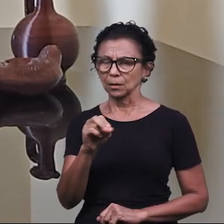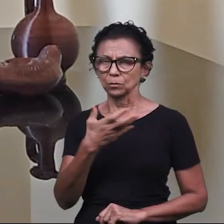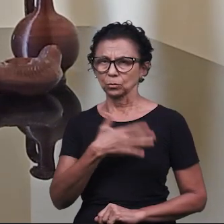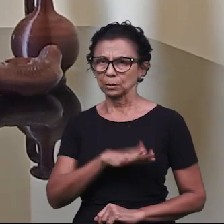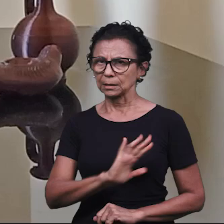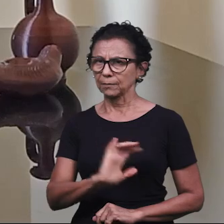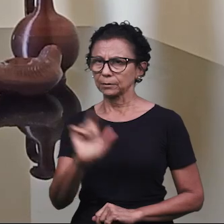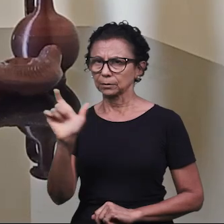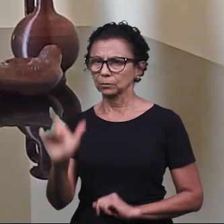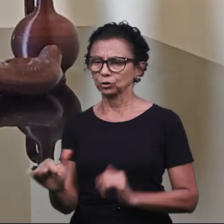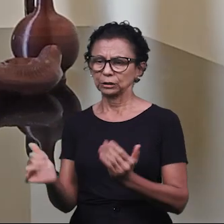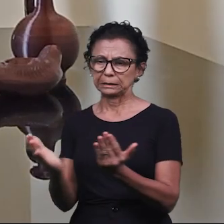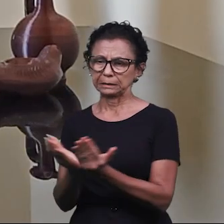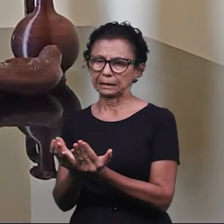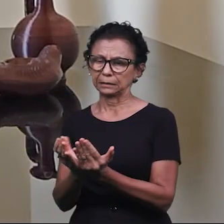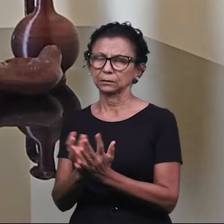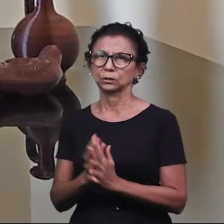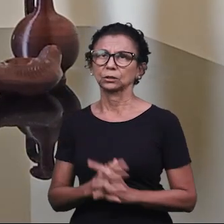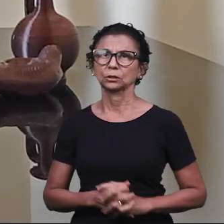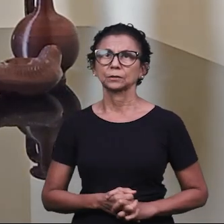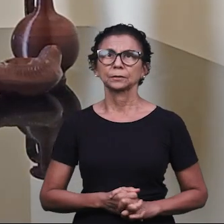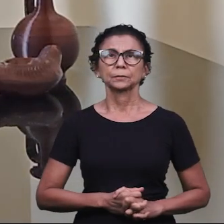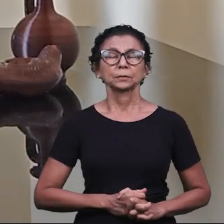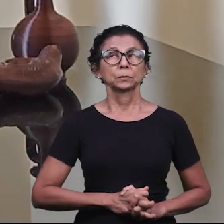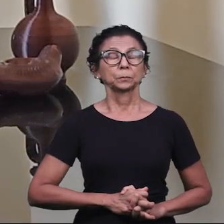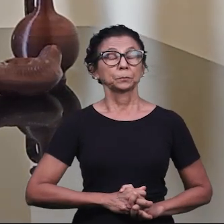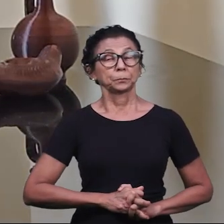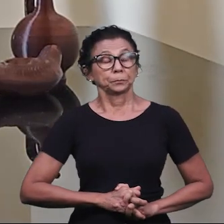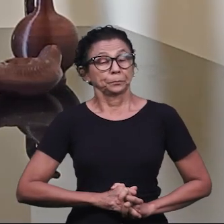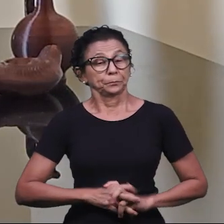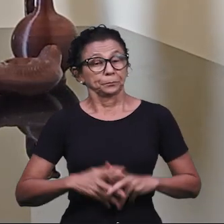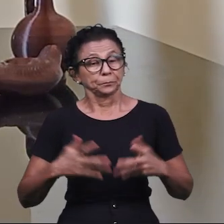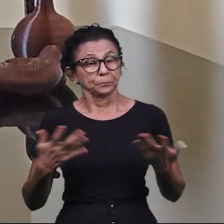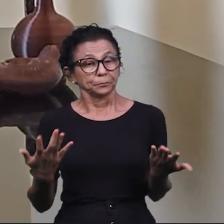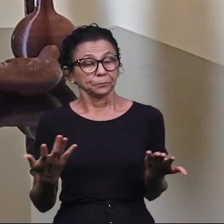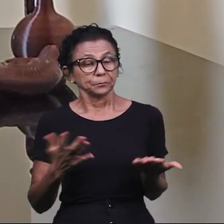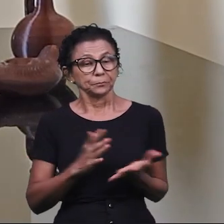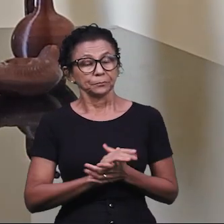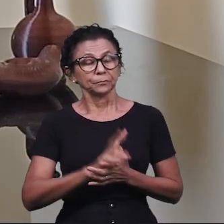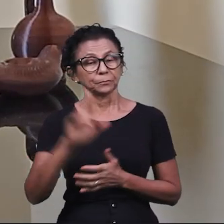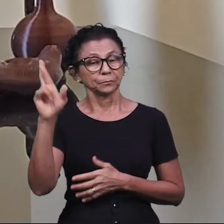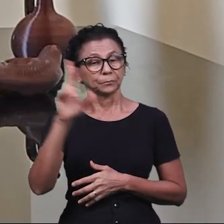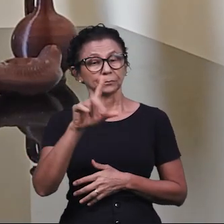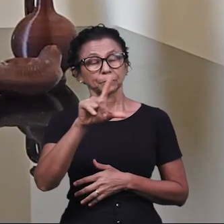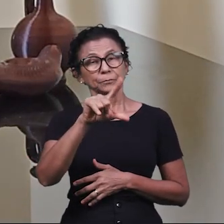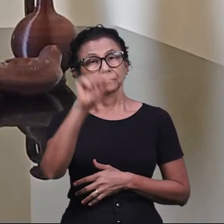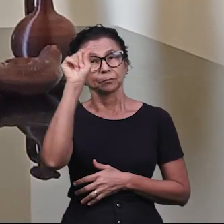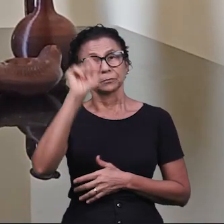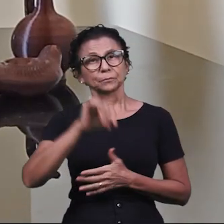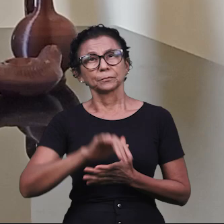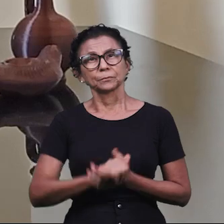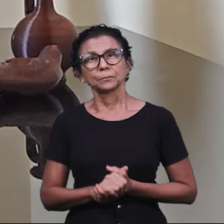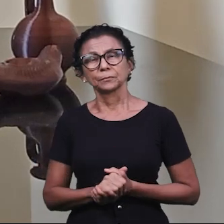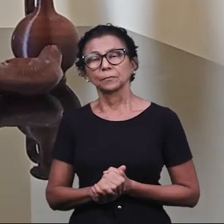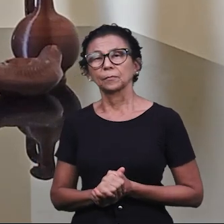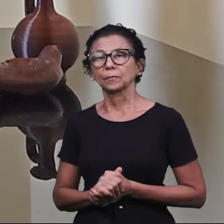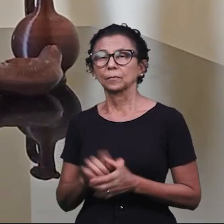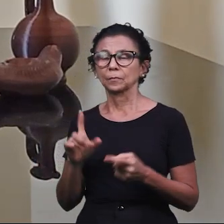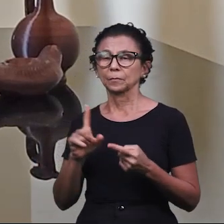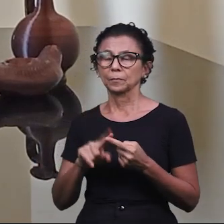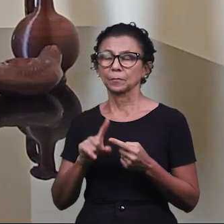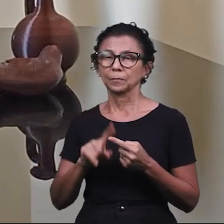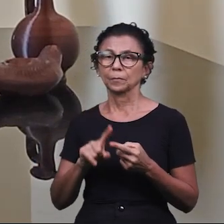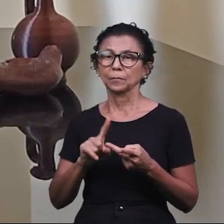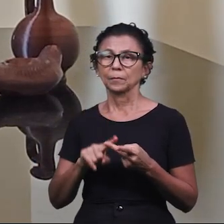o Senhor fala que ele era um vaso escolhido. Então, Ananias, ele obedeceu o